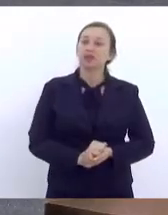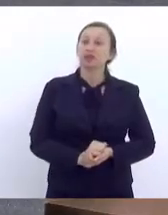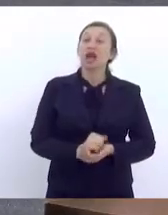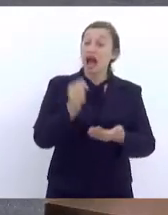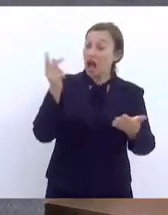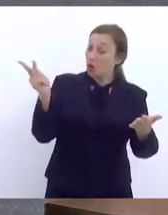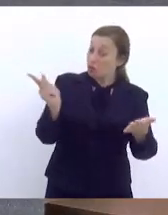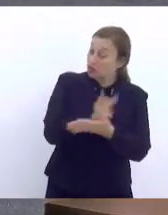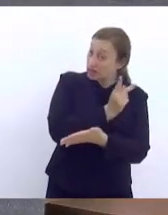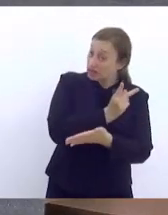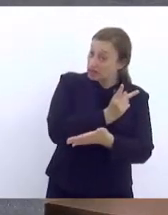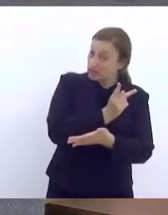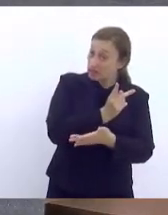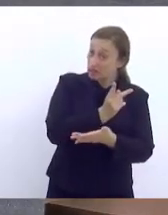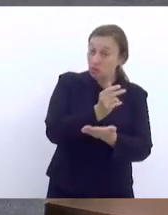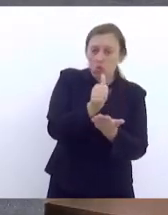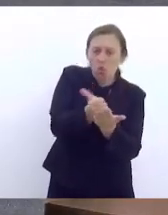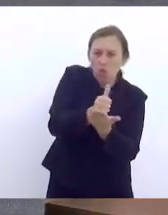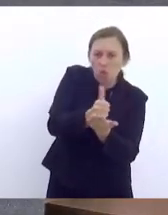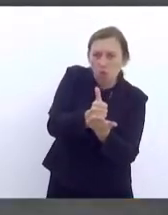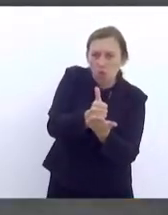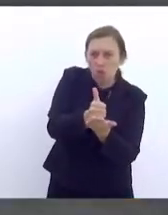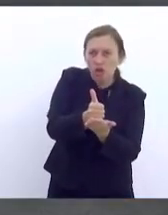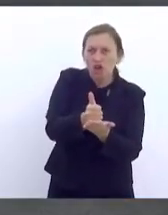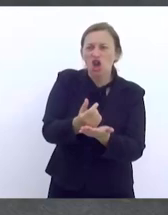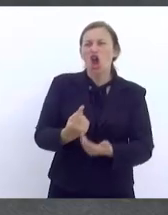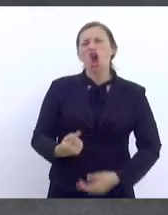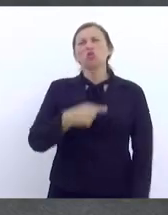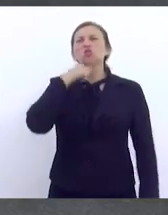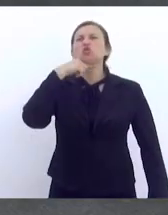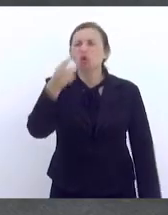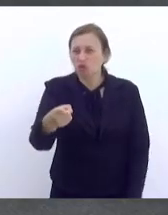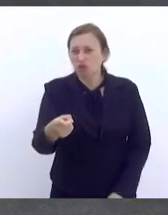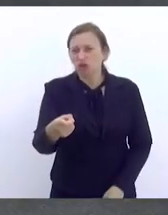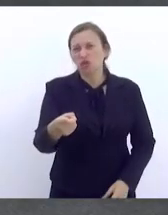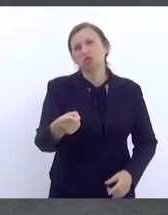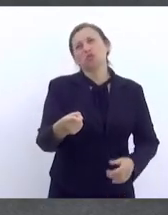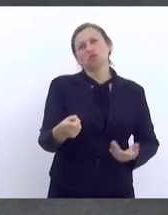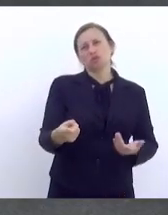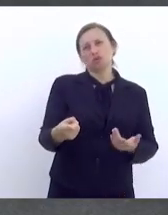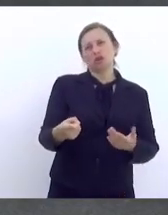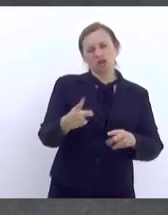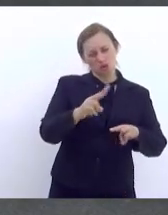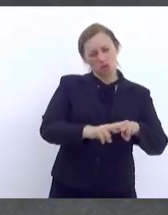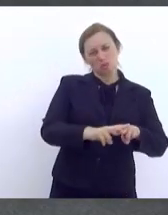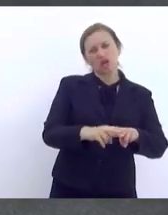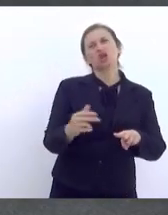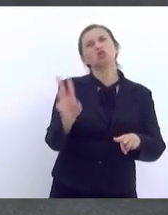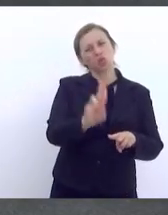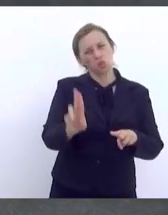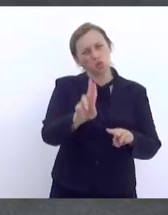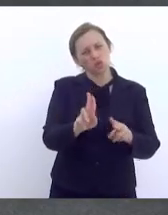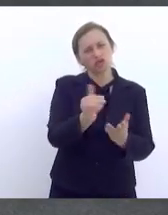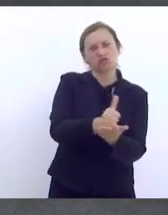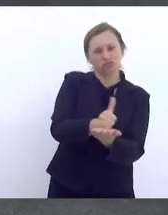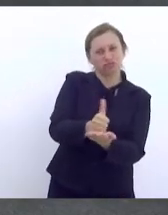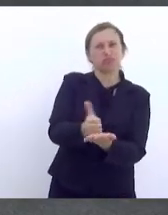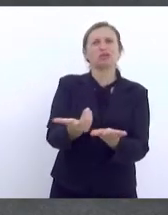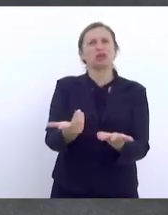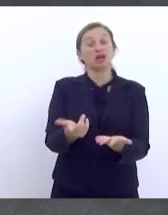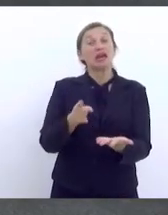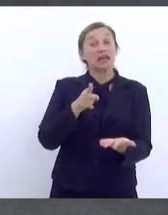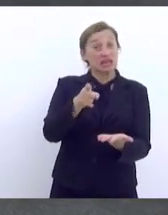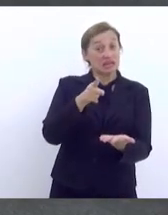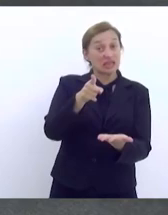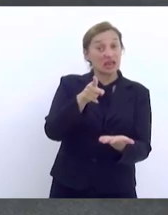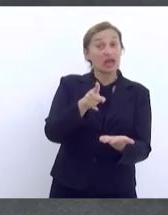efetivado eu duvido que um preso comum faça uso desse equipamento e eu tenha mais absoluta convicção que isso é para